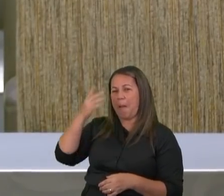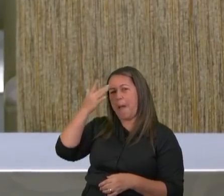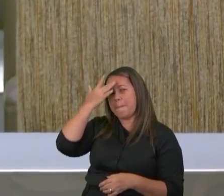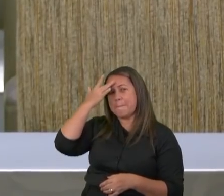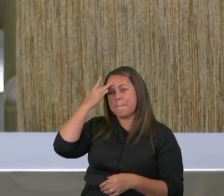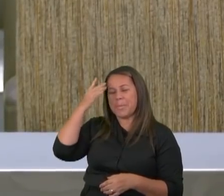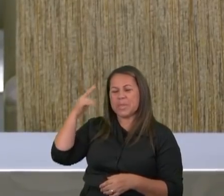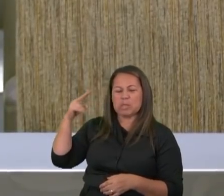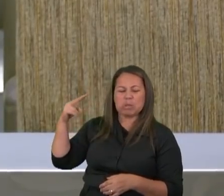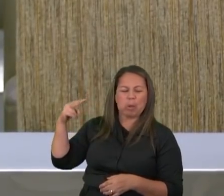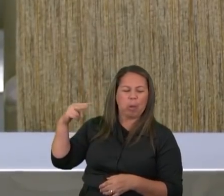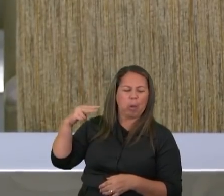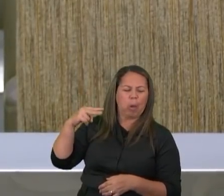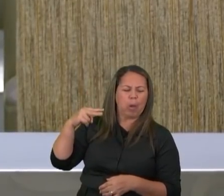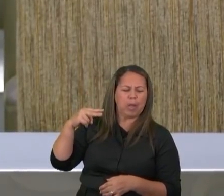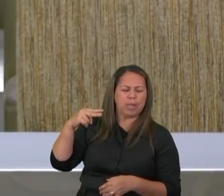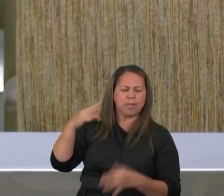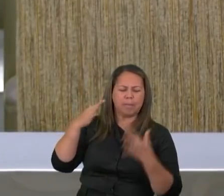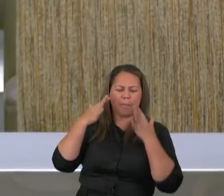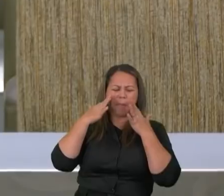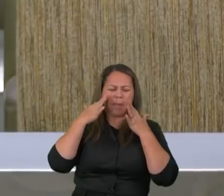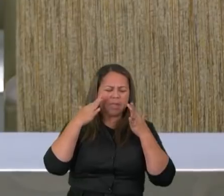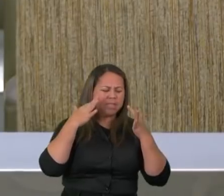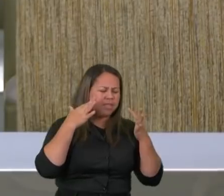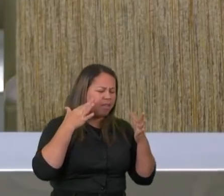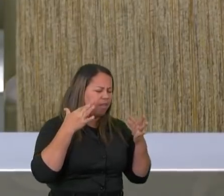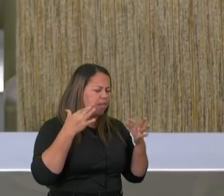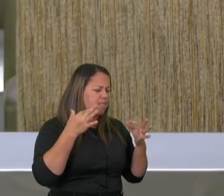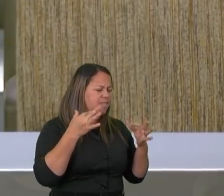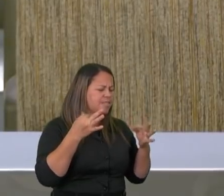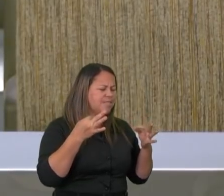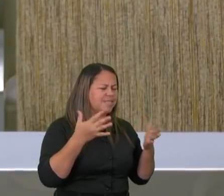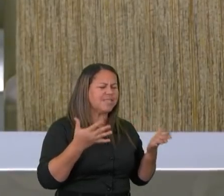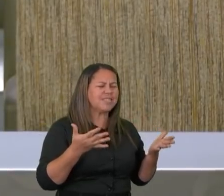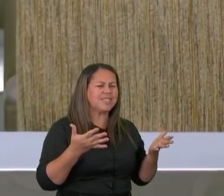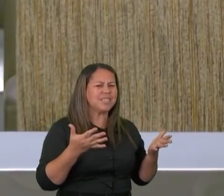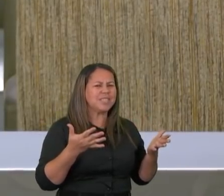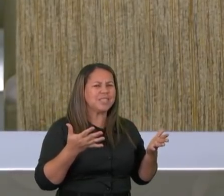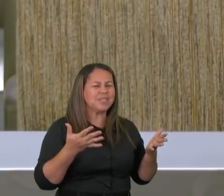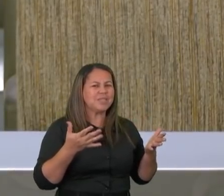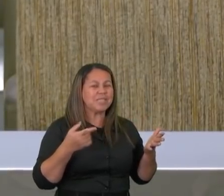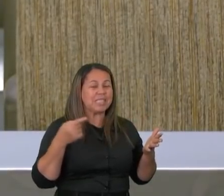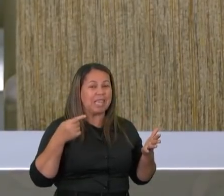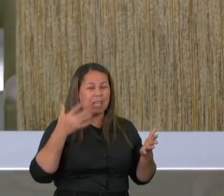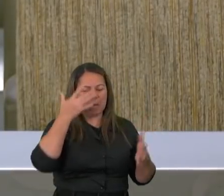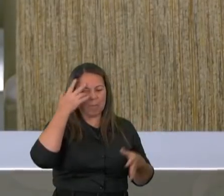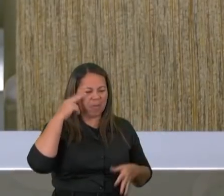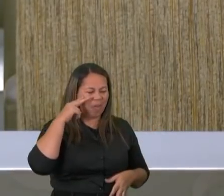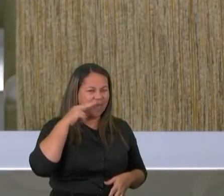Alguém estava prestando atenção ao pássaro. E esse alguém agiu rápido.